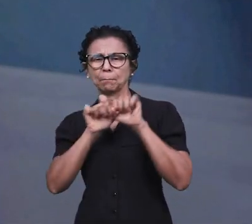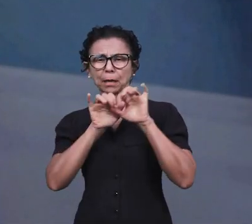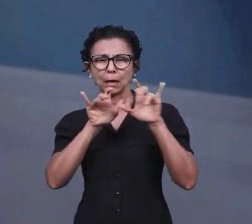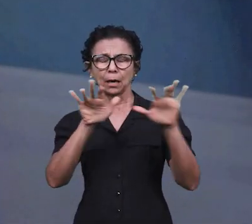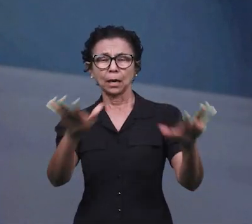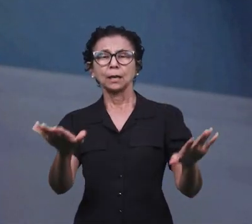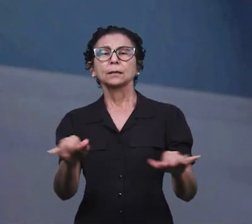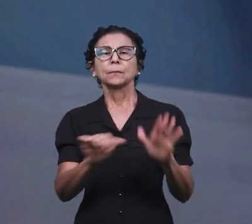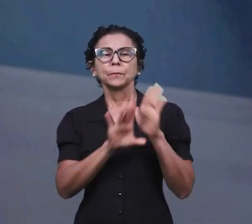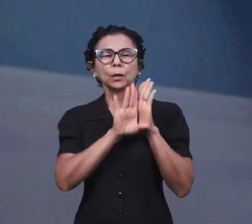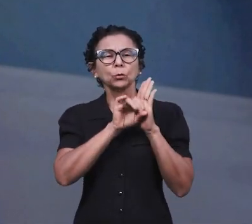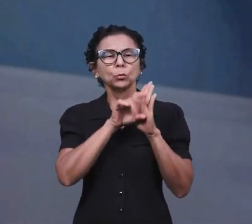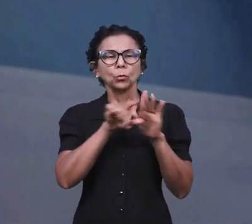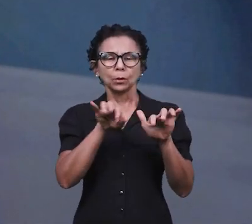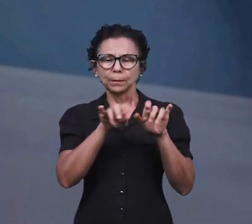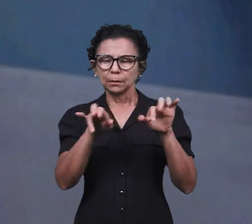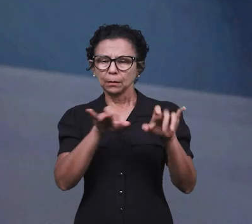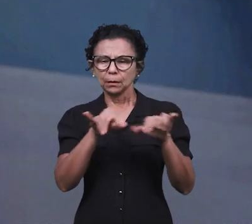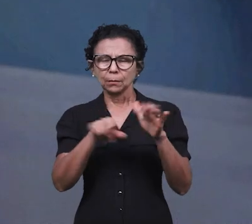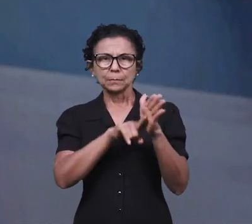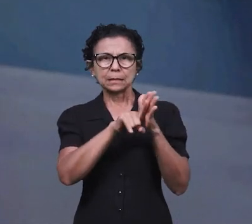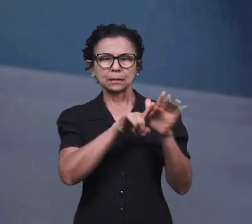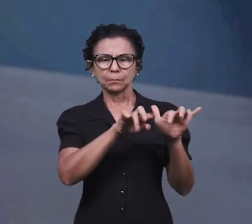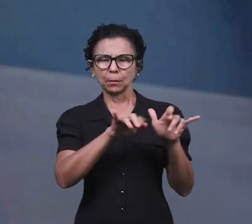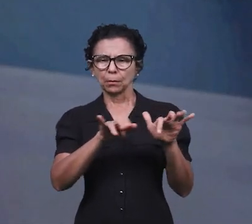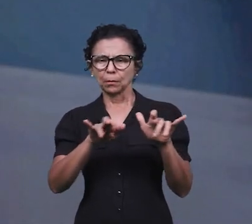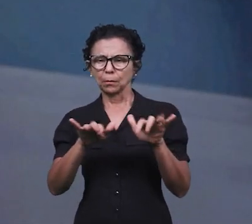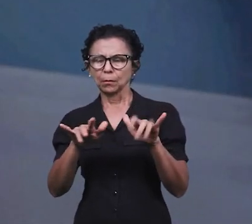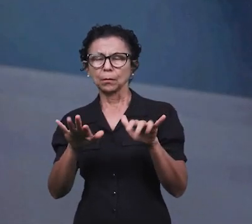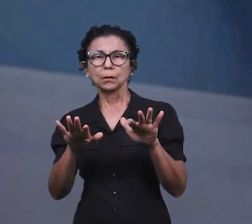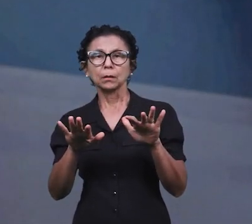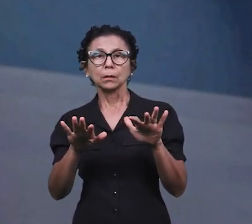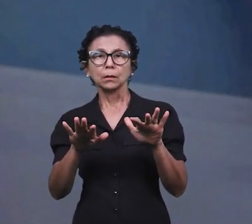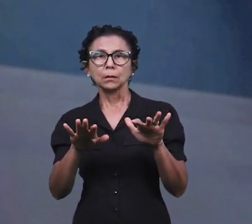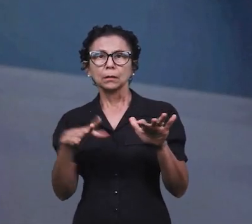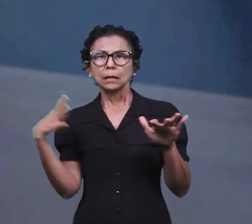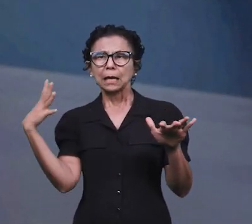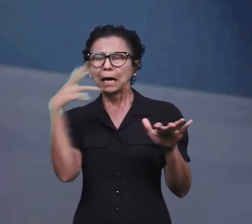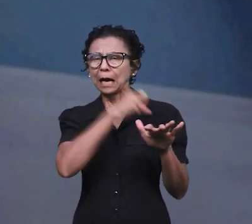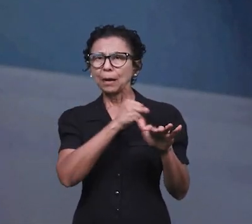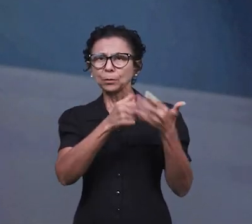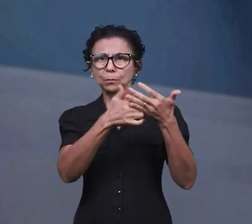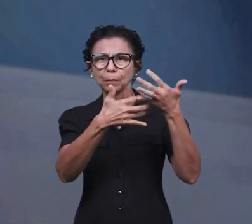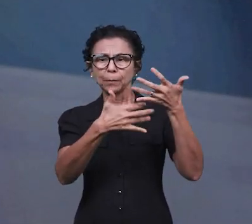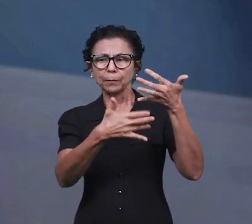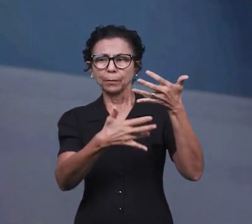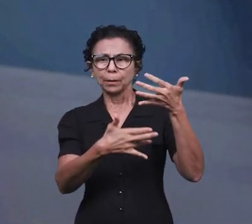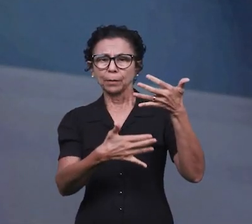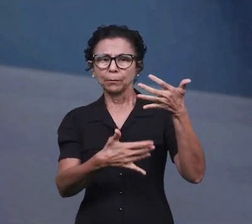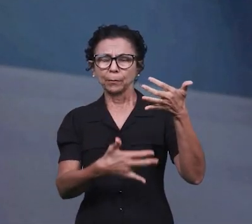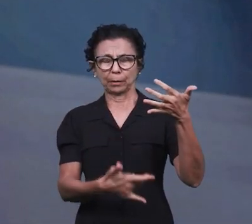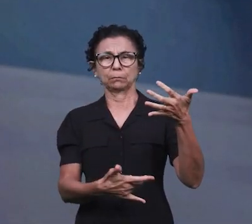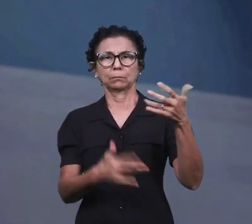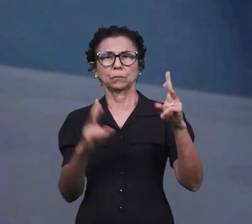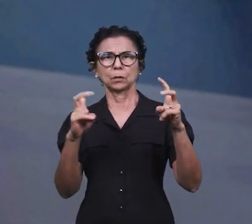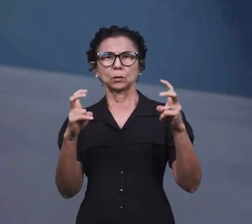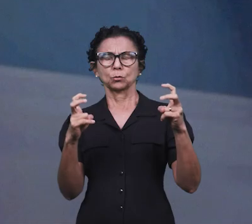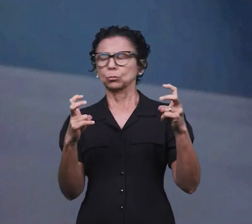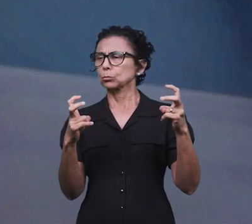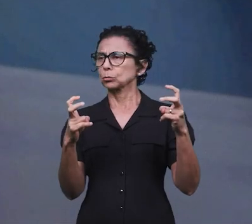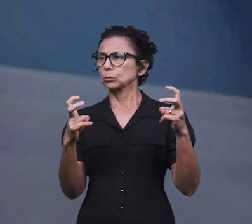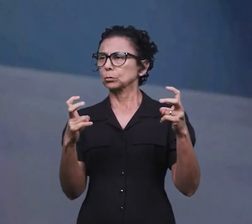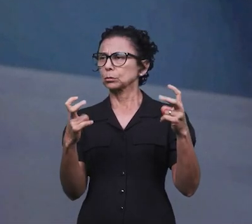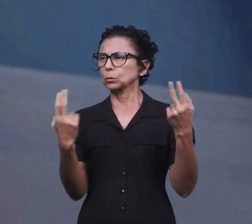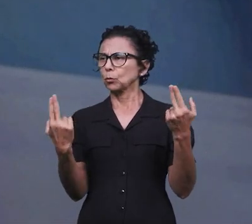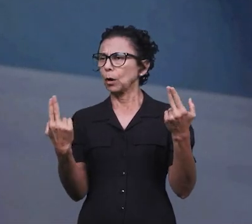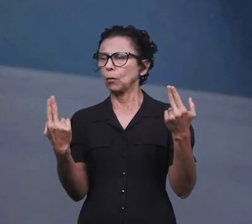começa a digitar lá uma pesquisa e rapidamente os links com páginas similares ao que você está pesquisando aparecem?